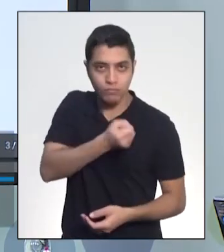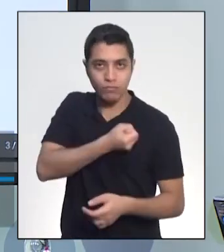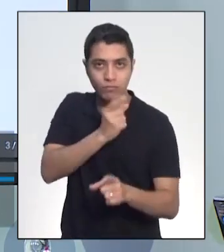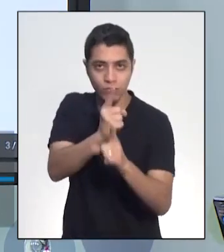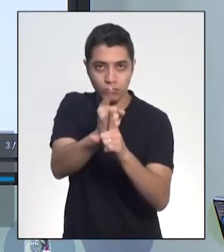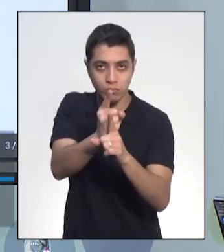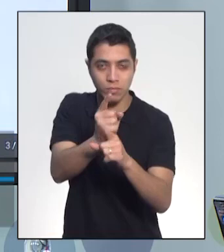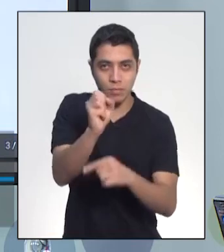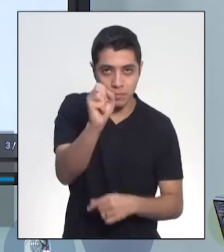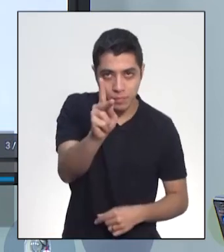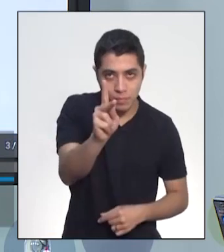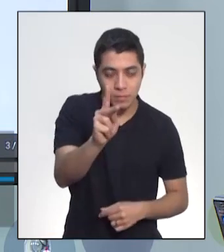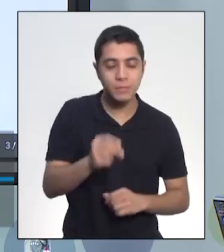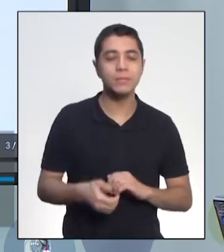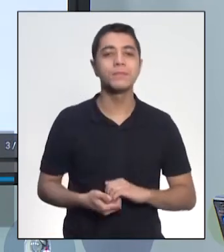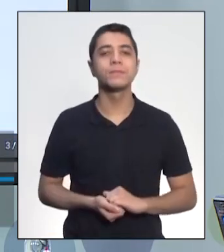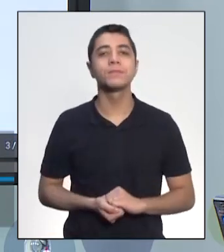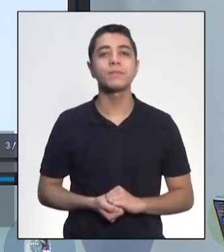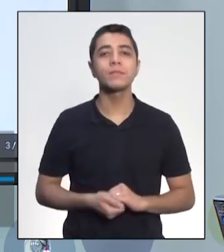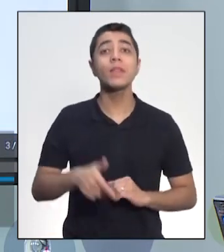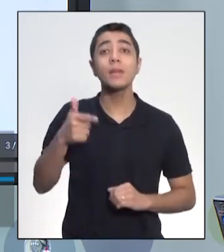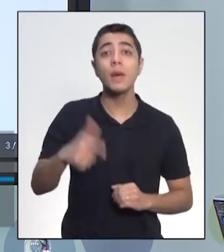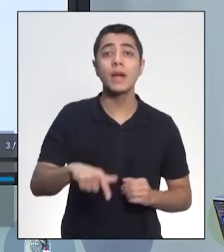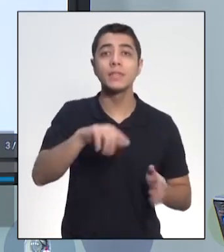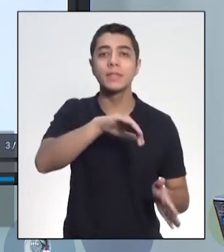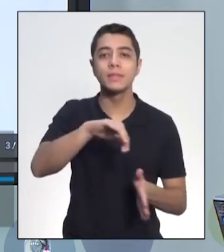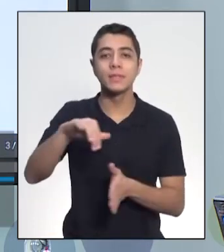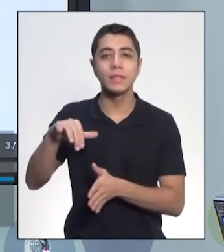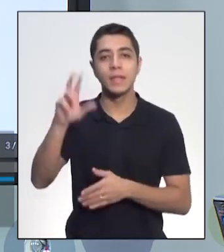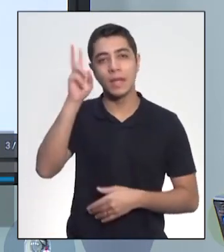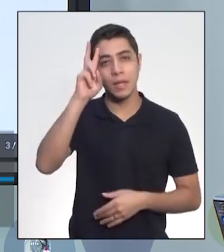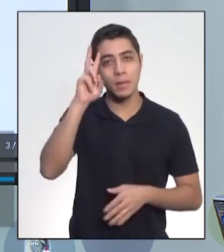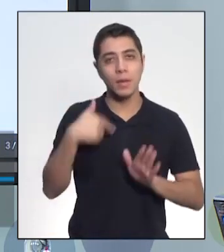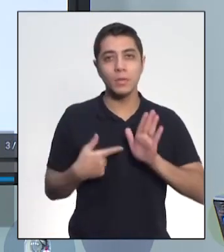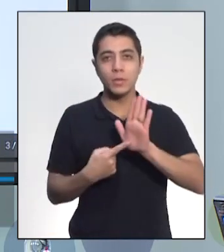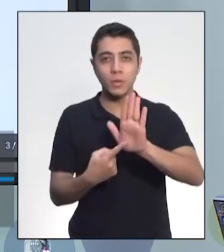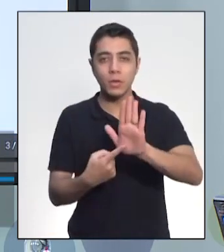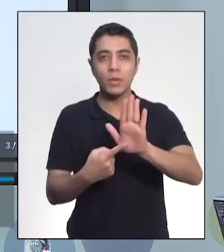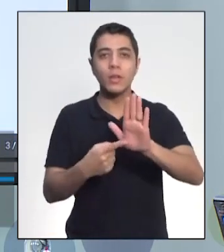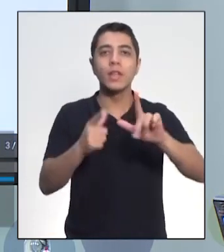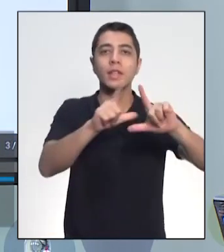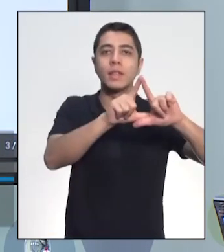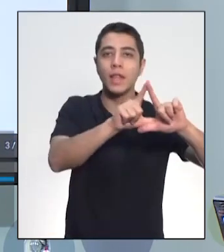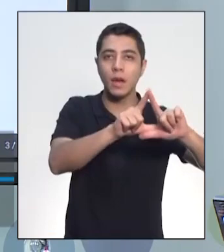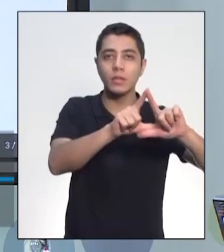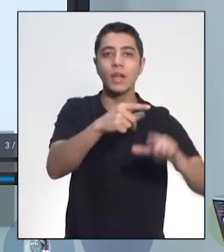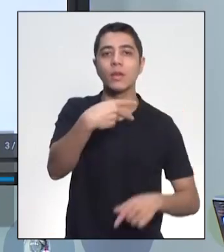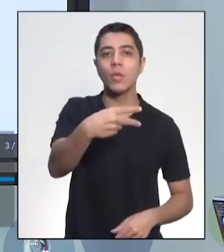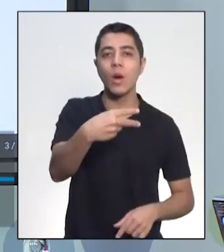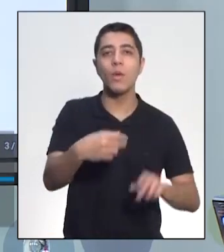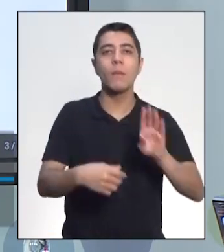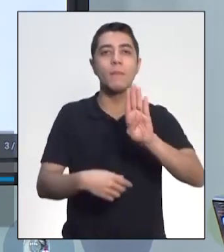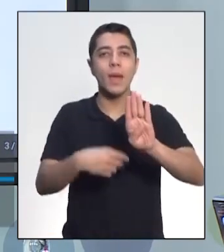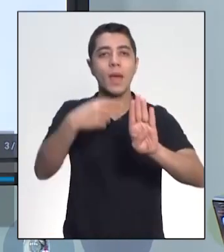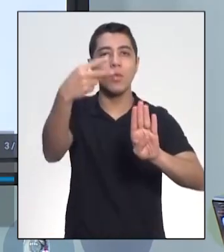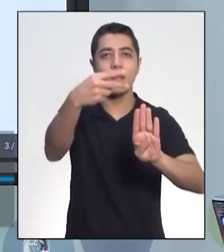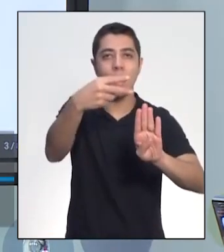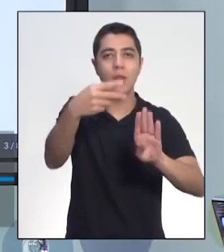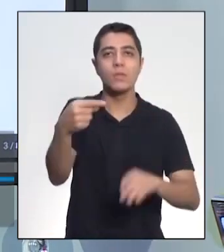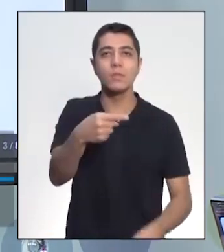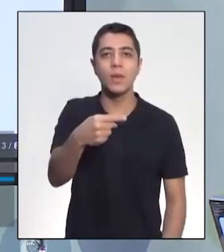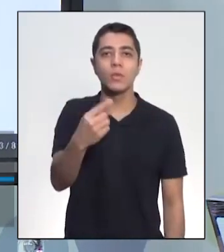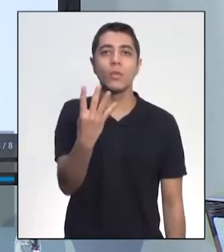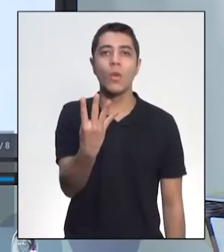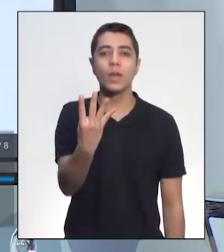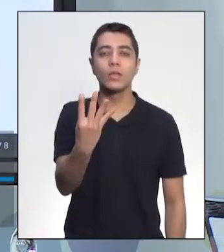raízes. Lembra da fórmula? Delta igual b ao quadrado menos 4ac. 4 vezes a vezes